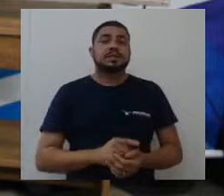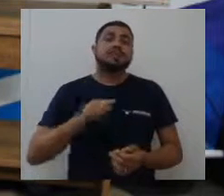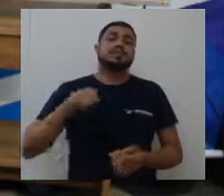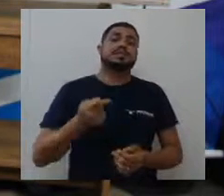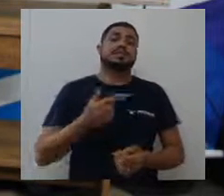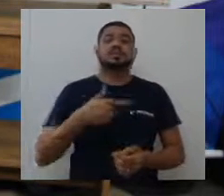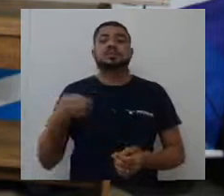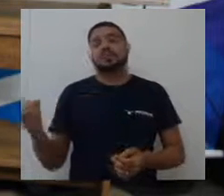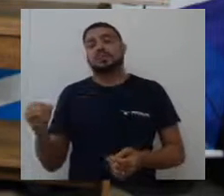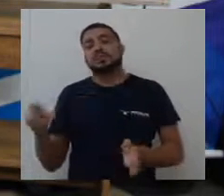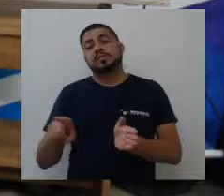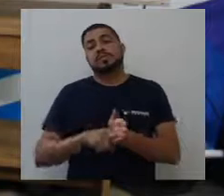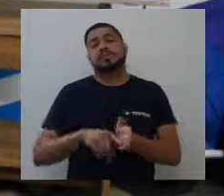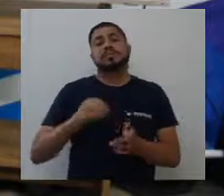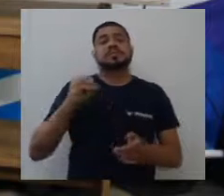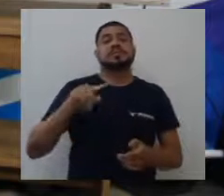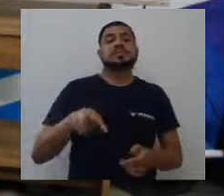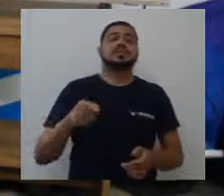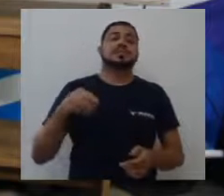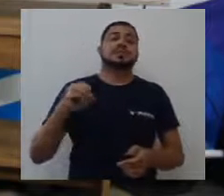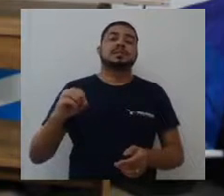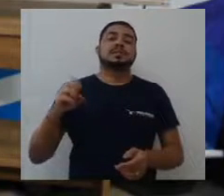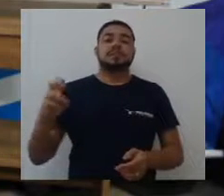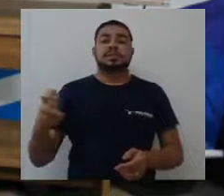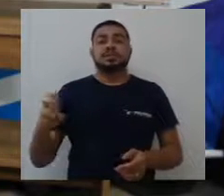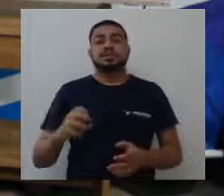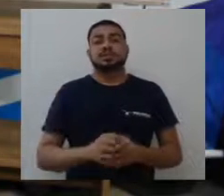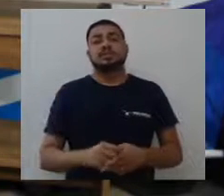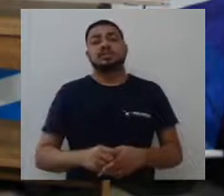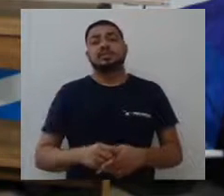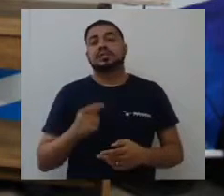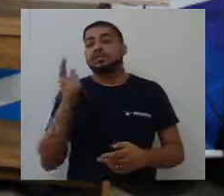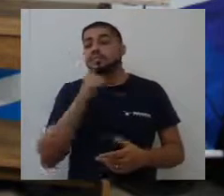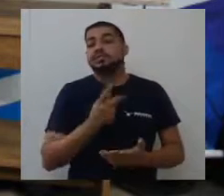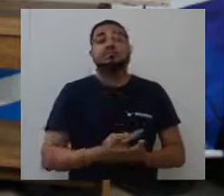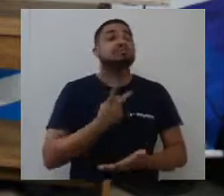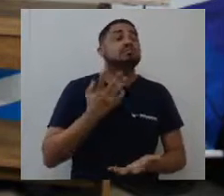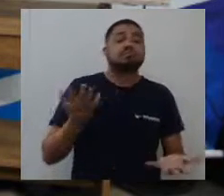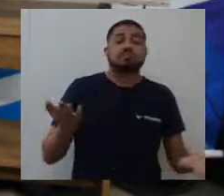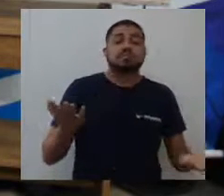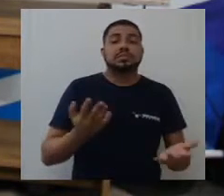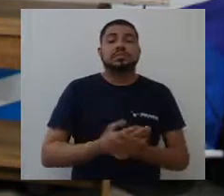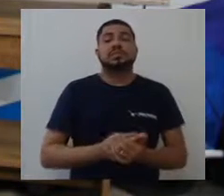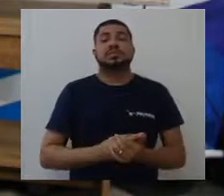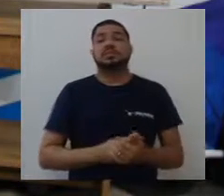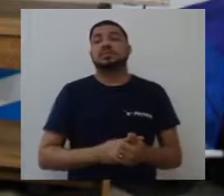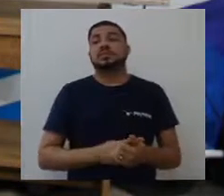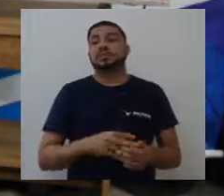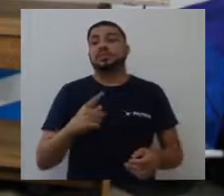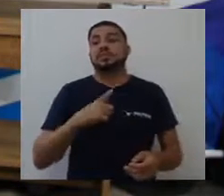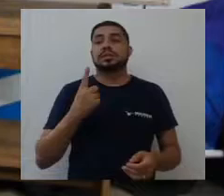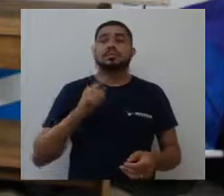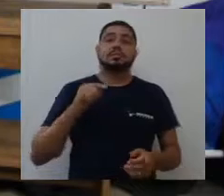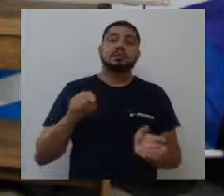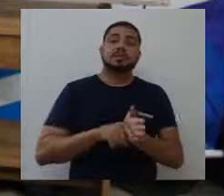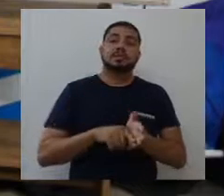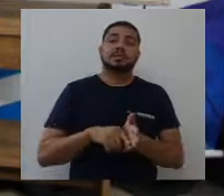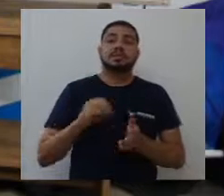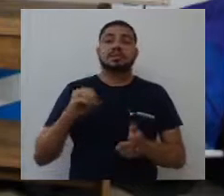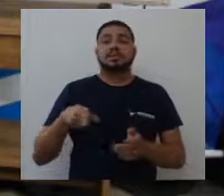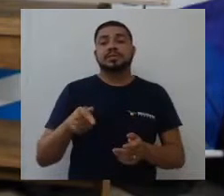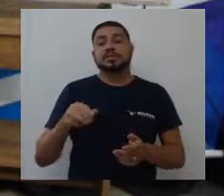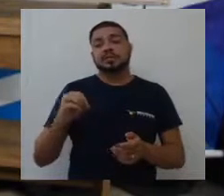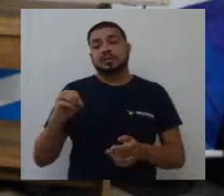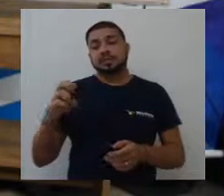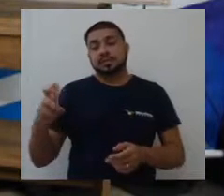1.200 menos 0,05 de 1.200. Olha o que vai acontecer. 1.200 em evidência, 1 menos